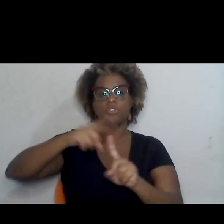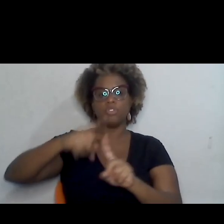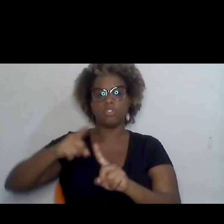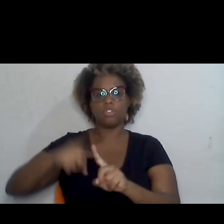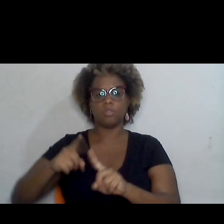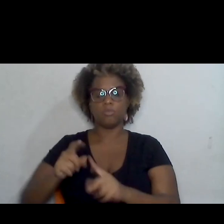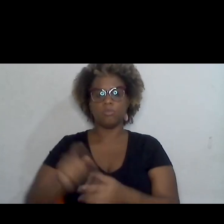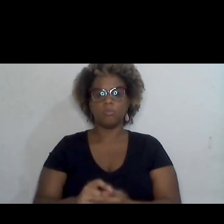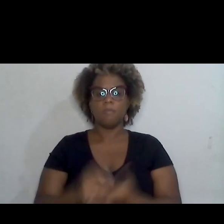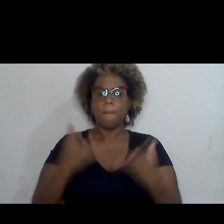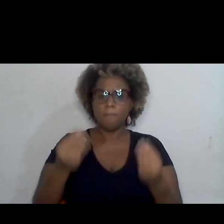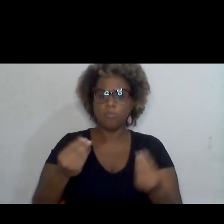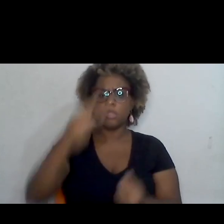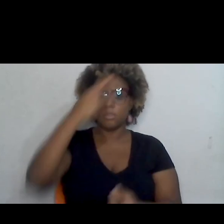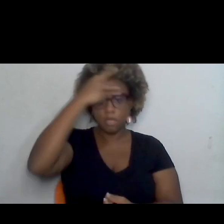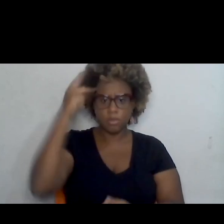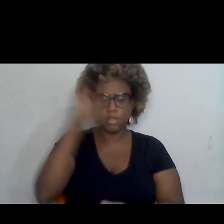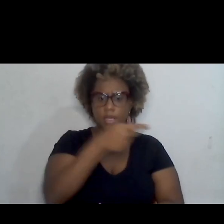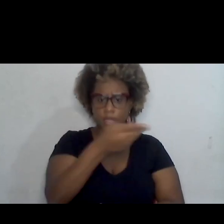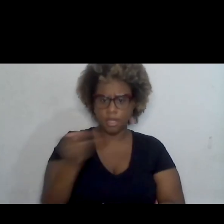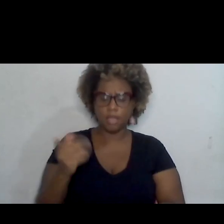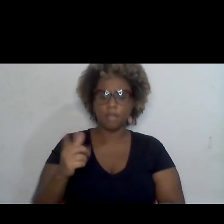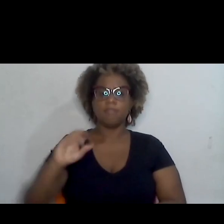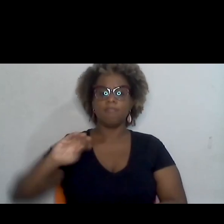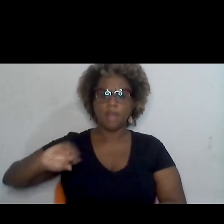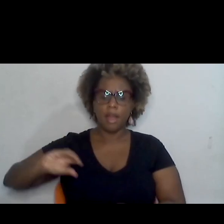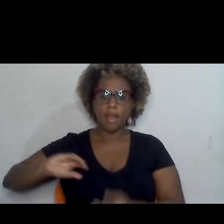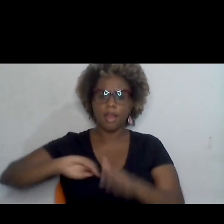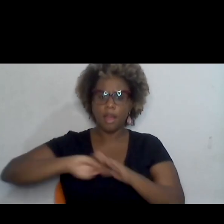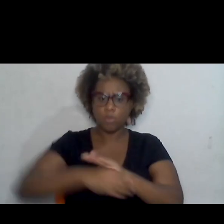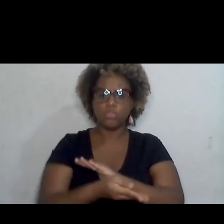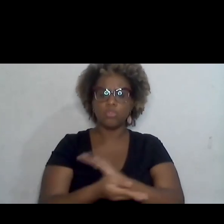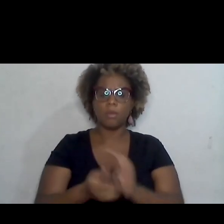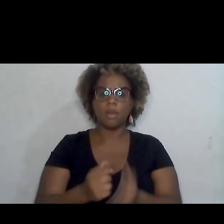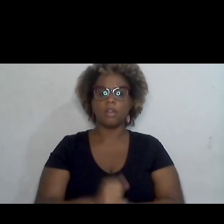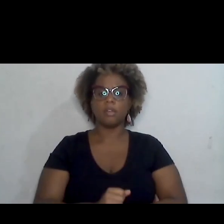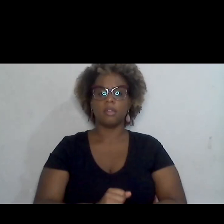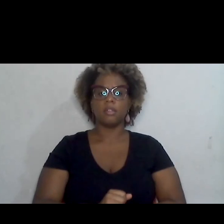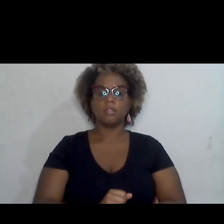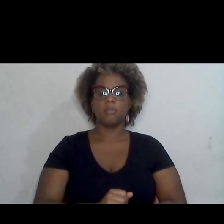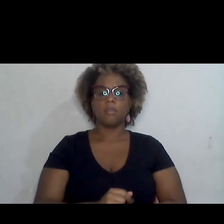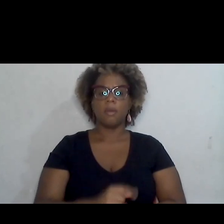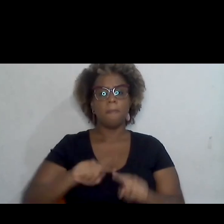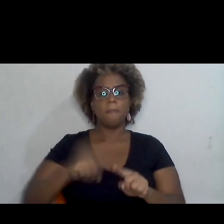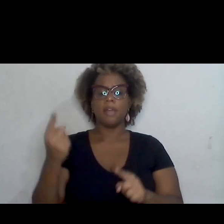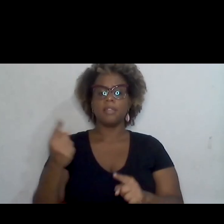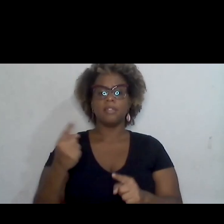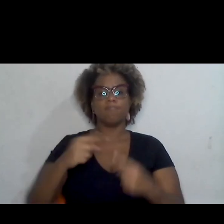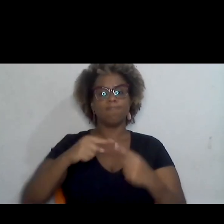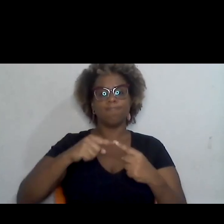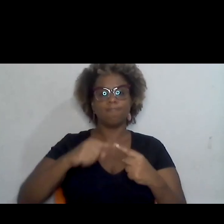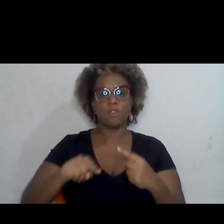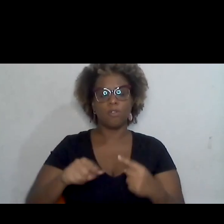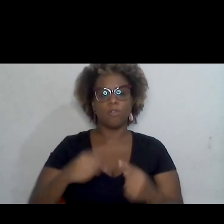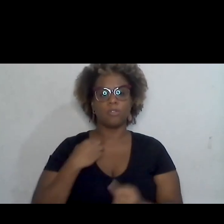e muitas aqui, inclusive, já estão acostumados com esse formato, mas onde de convir que não é todo, ninguém está acostumado, ninguém se acostuma